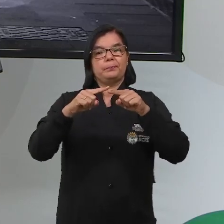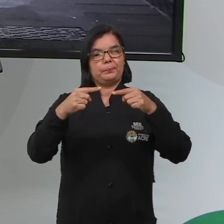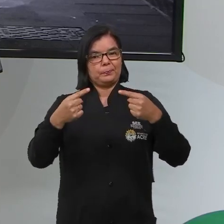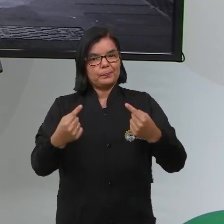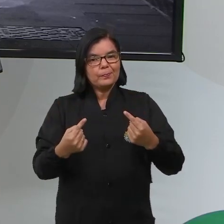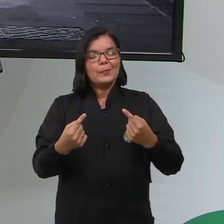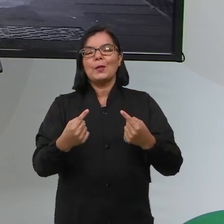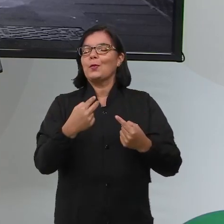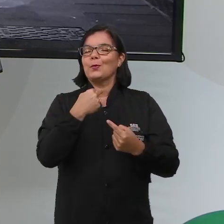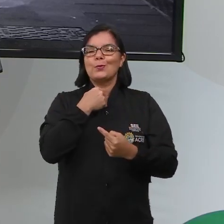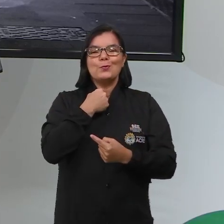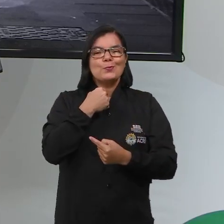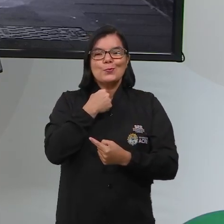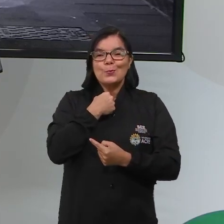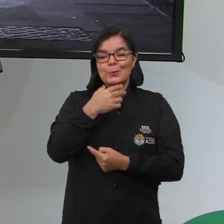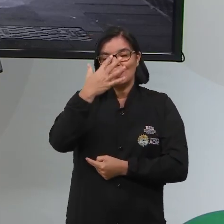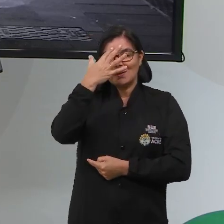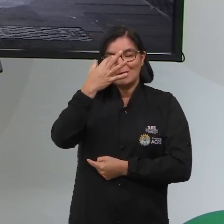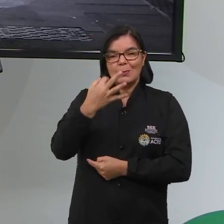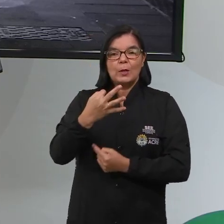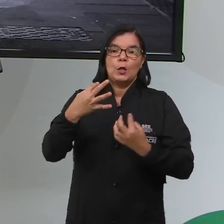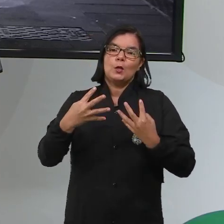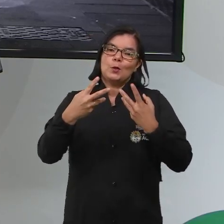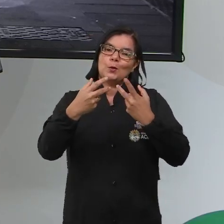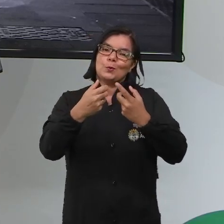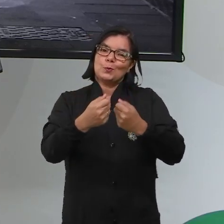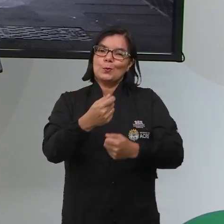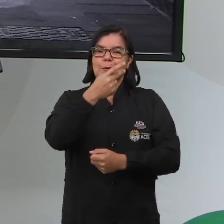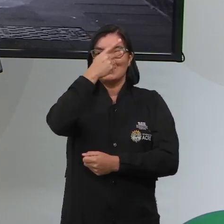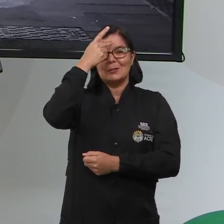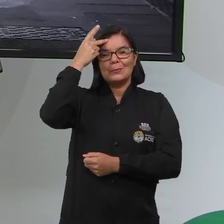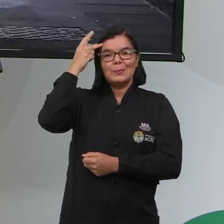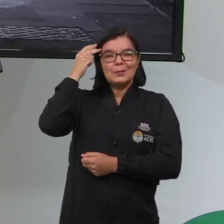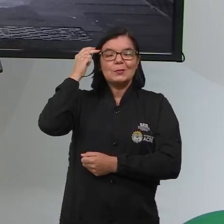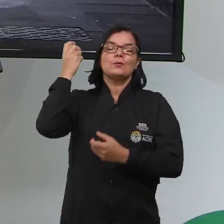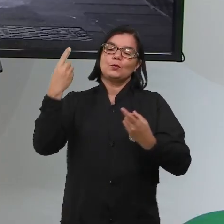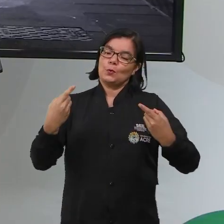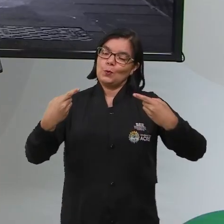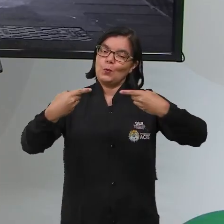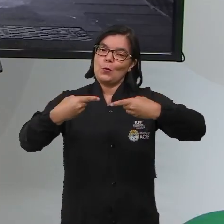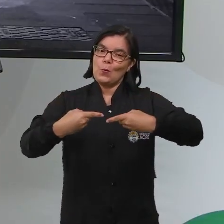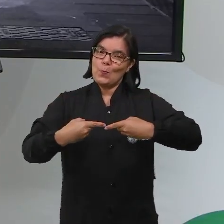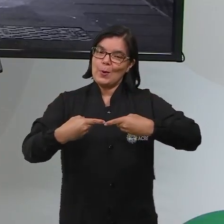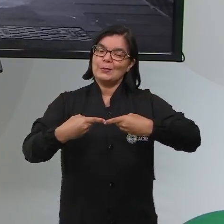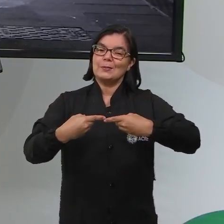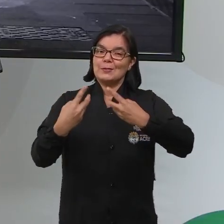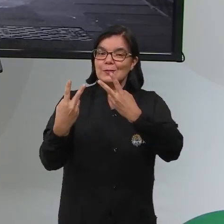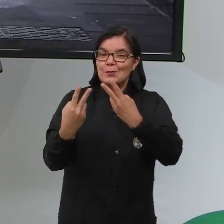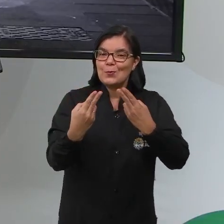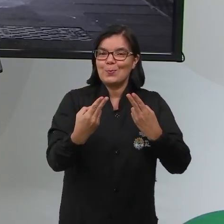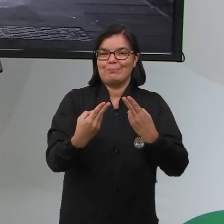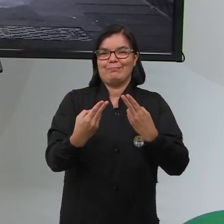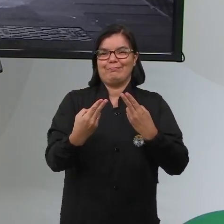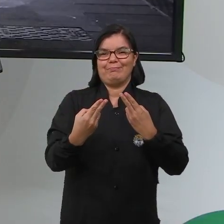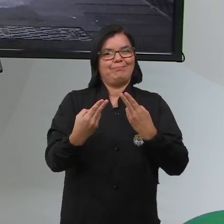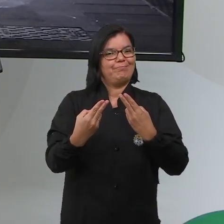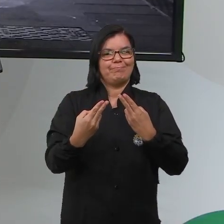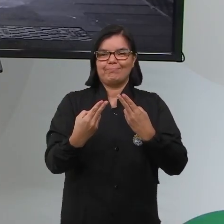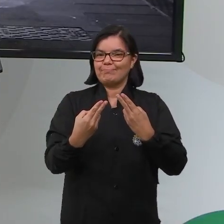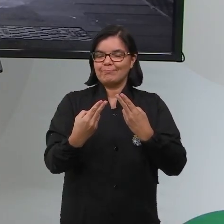Mas nós não podemos afirmar que todas as pessoas, elas competem em situações